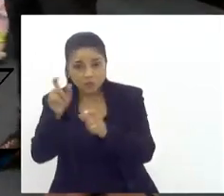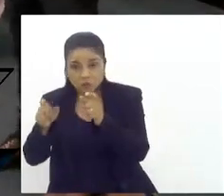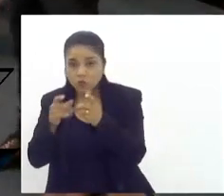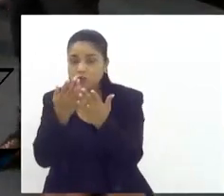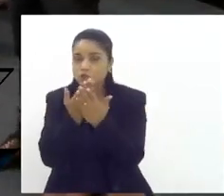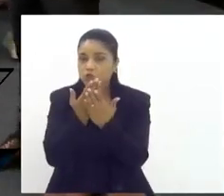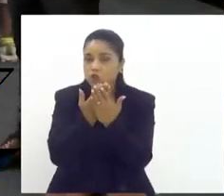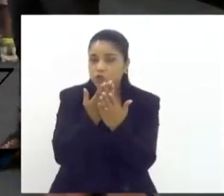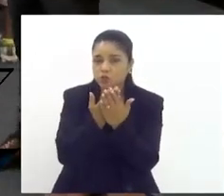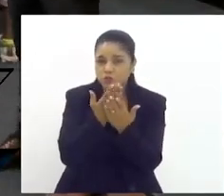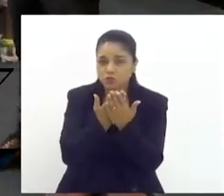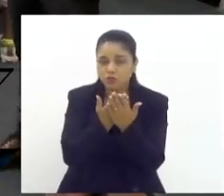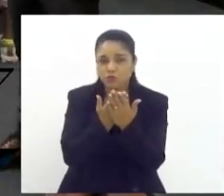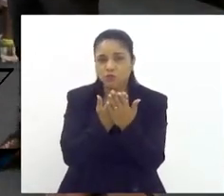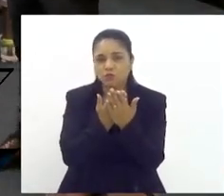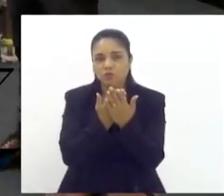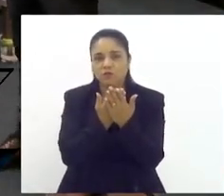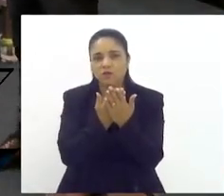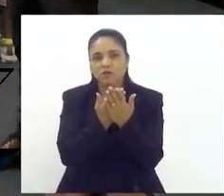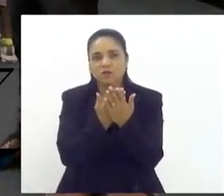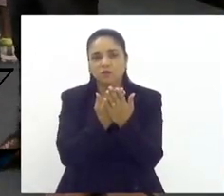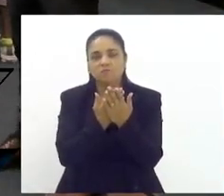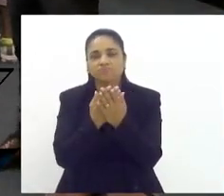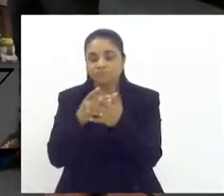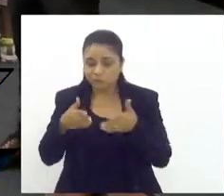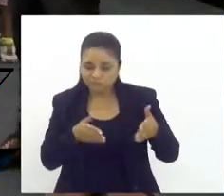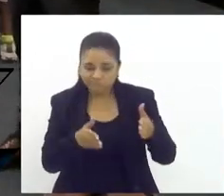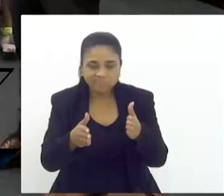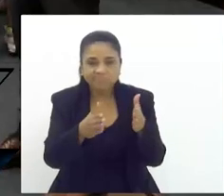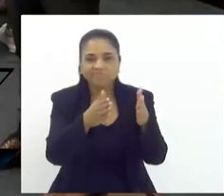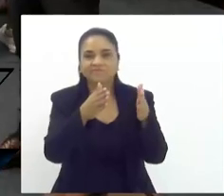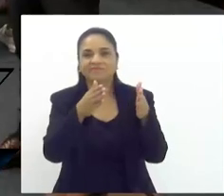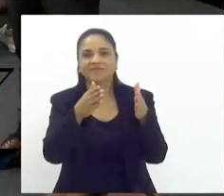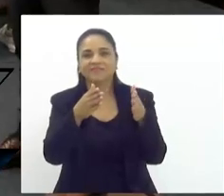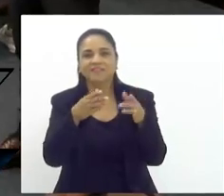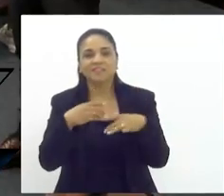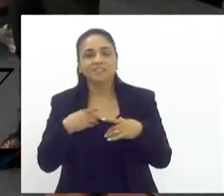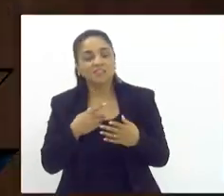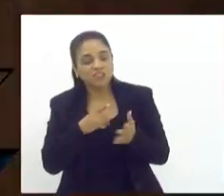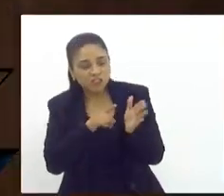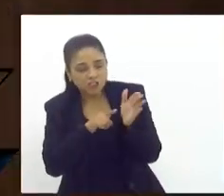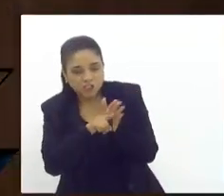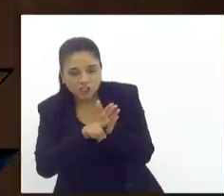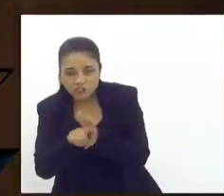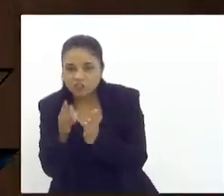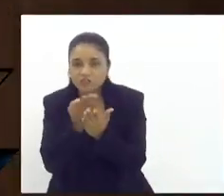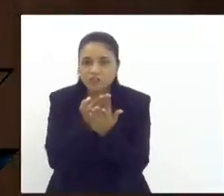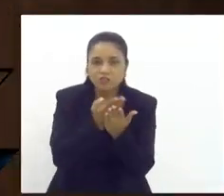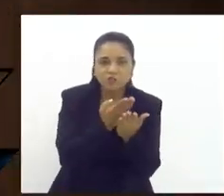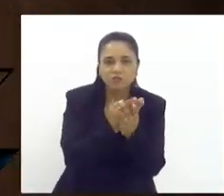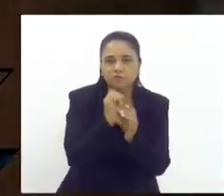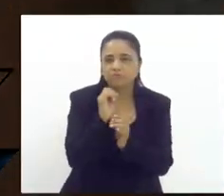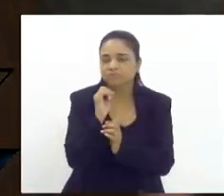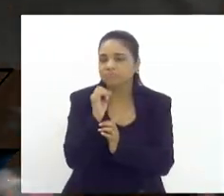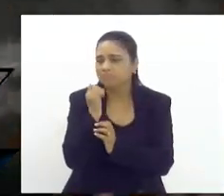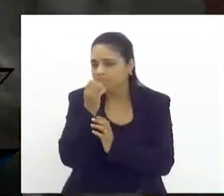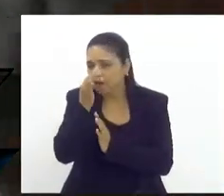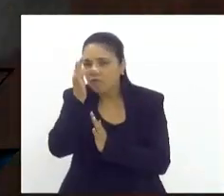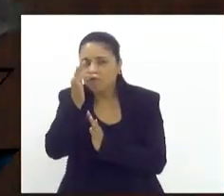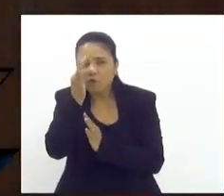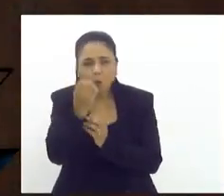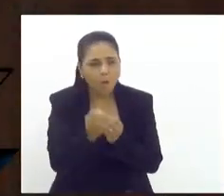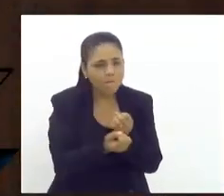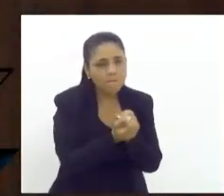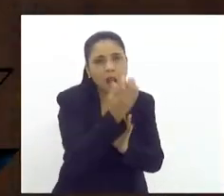estudam a fauna dos rios que estudam a botânica então a integração